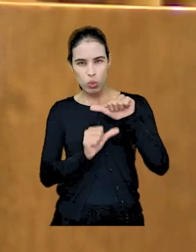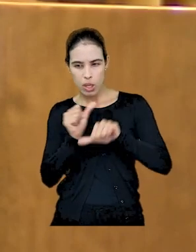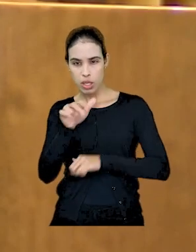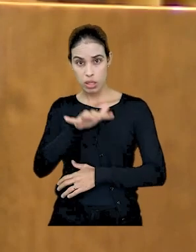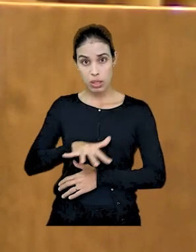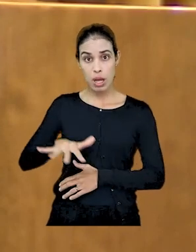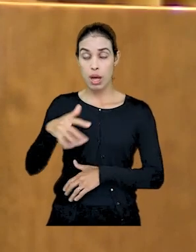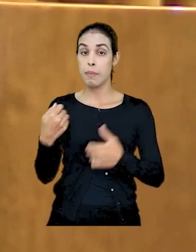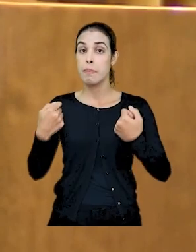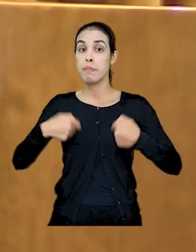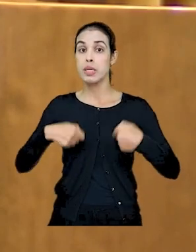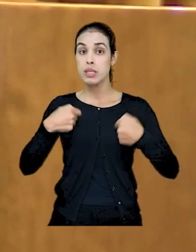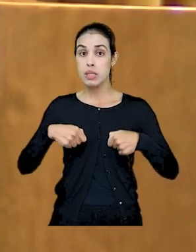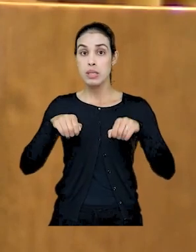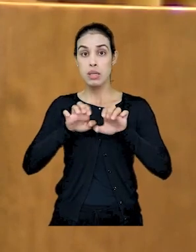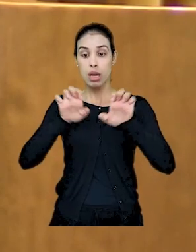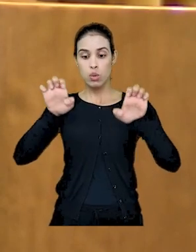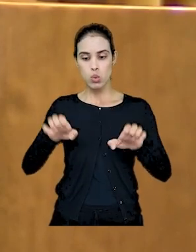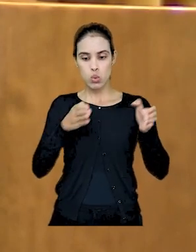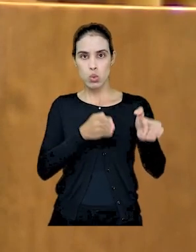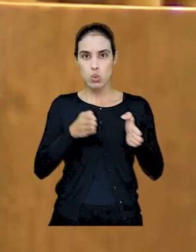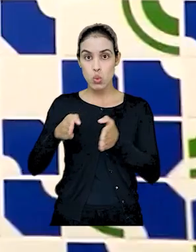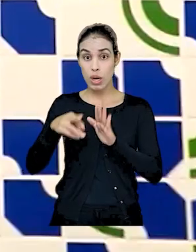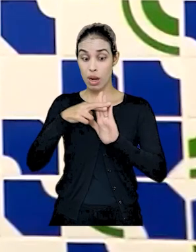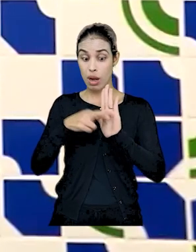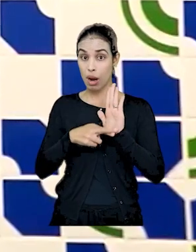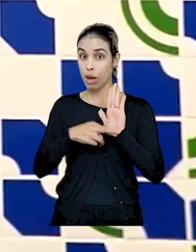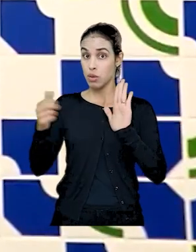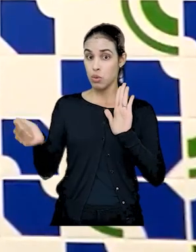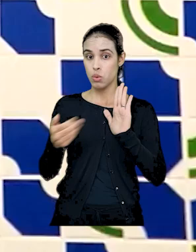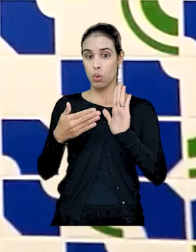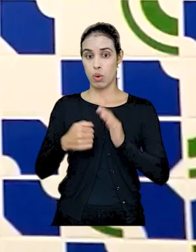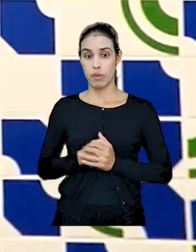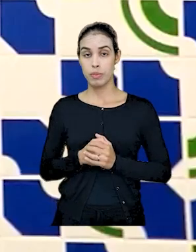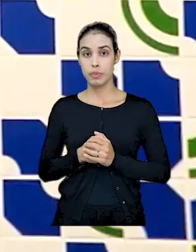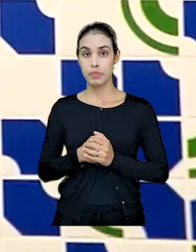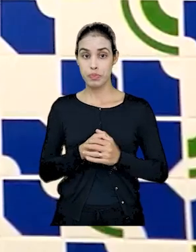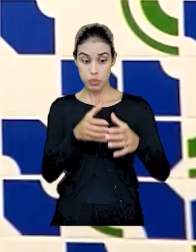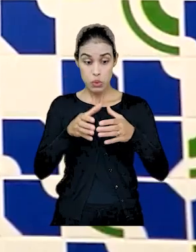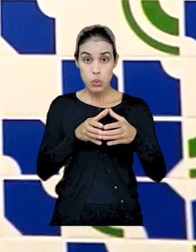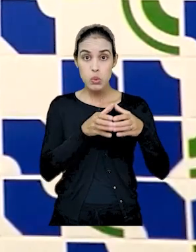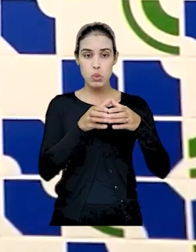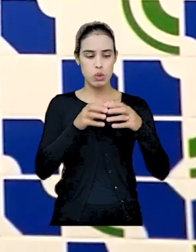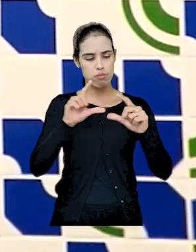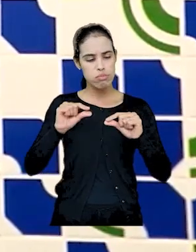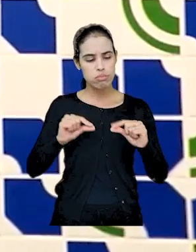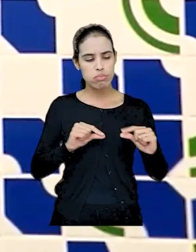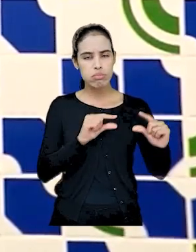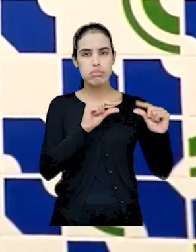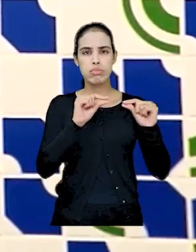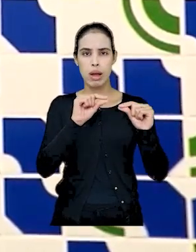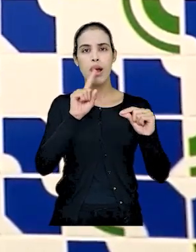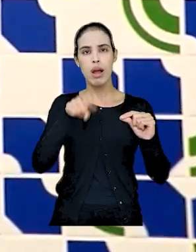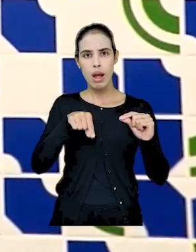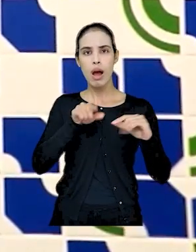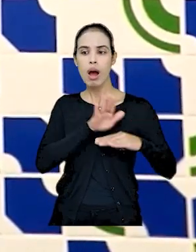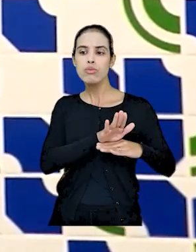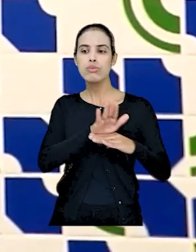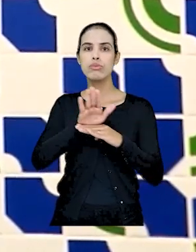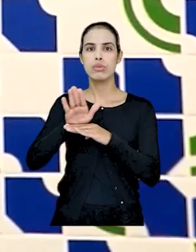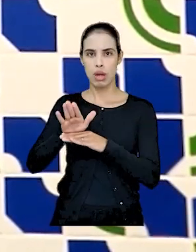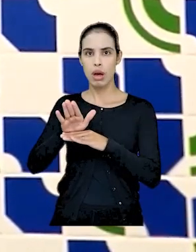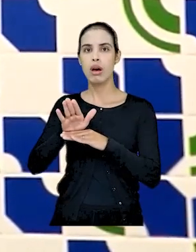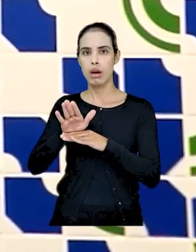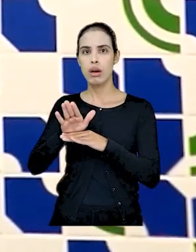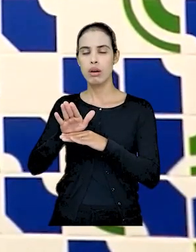setor é preciso reestruturar as regras a ideia da criação da comissão busca dar continuidade a esse processo de